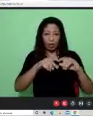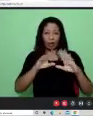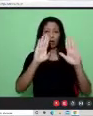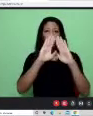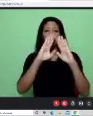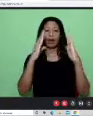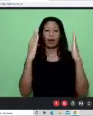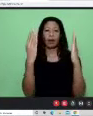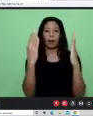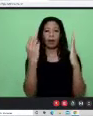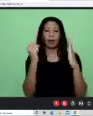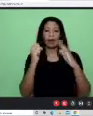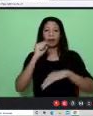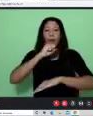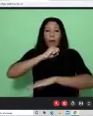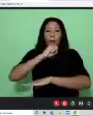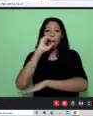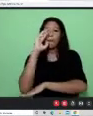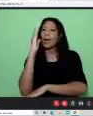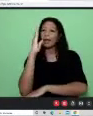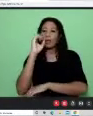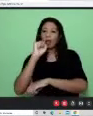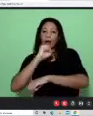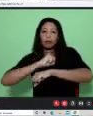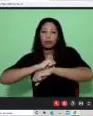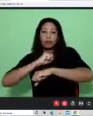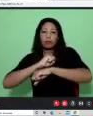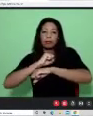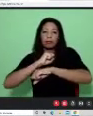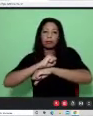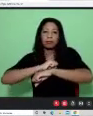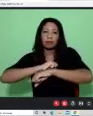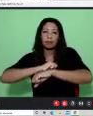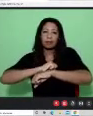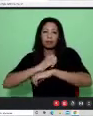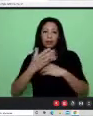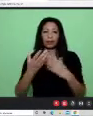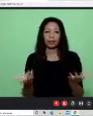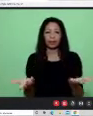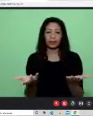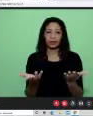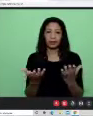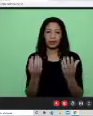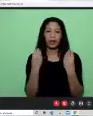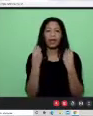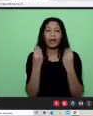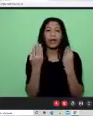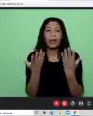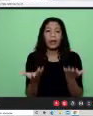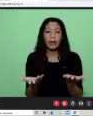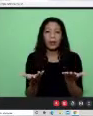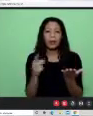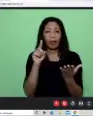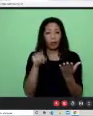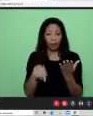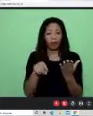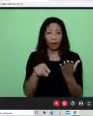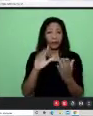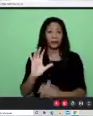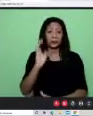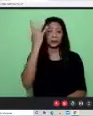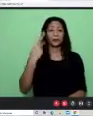está escorado com pedaços de pau. É essa a representação que existe no nosso município de